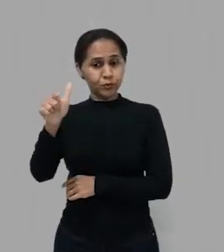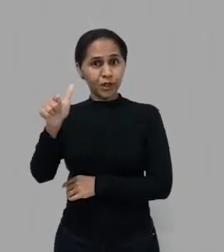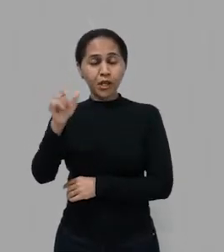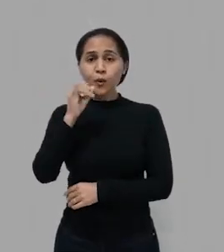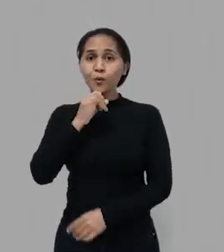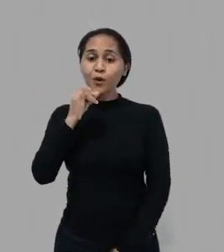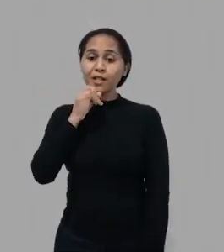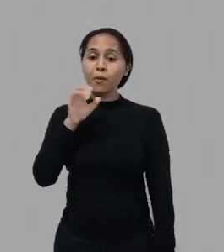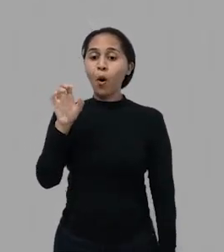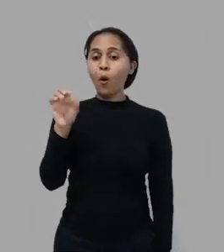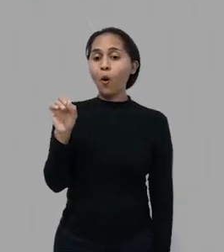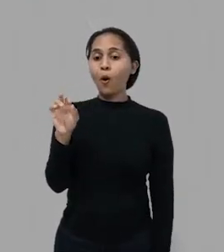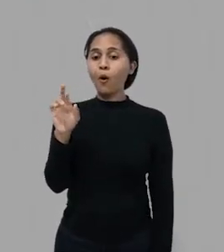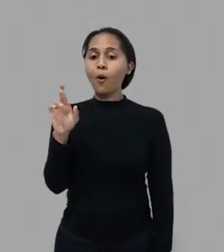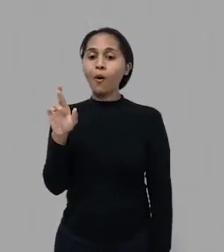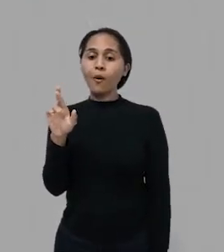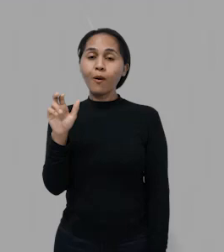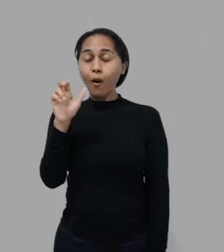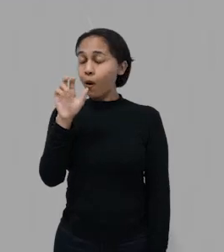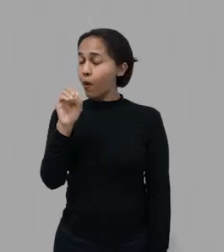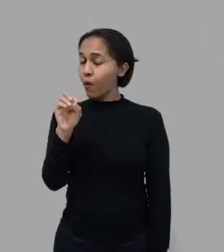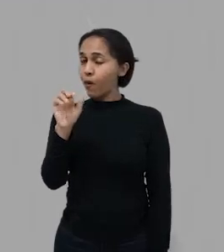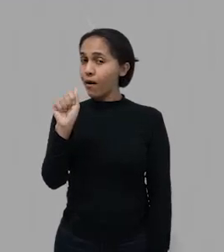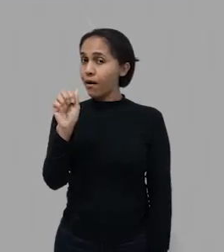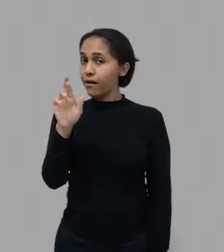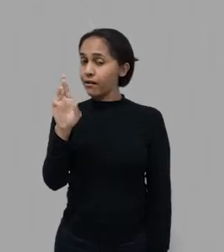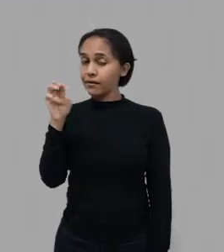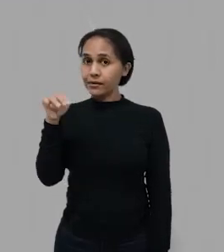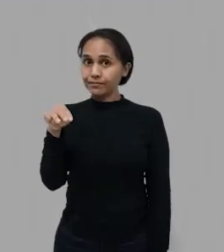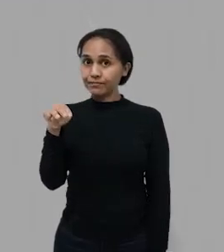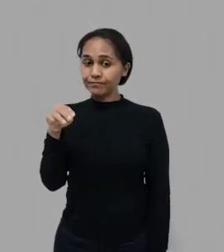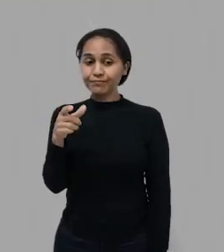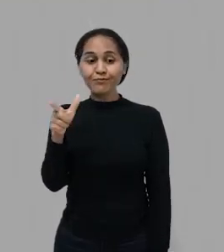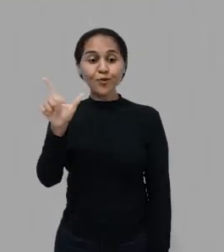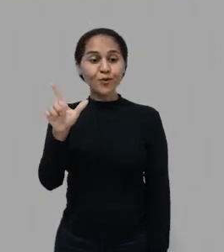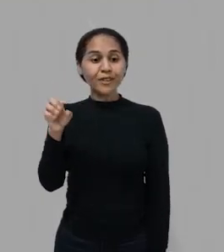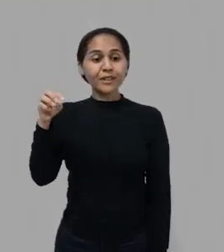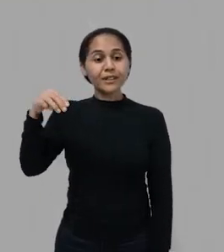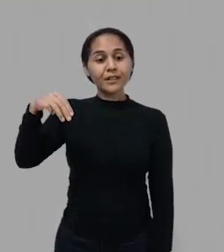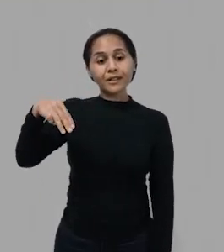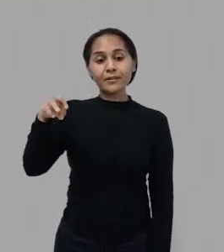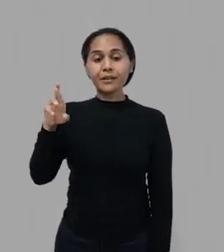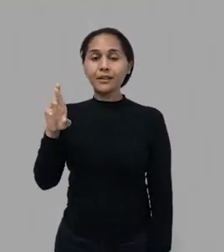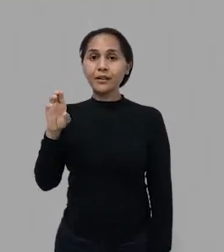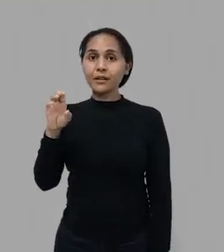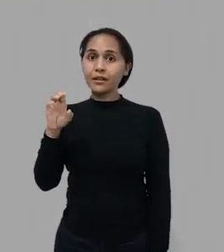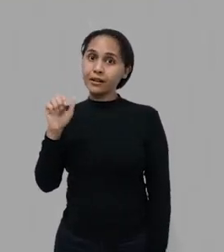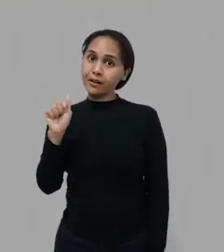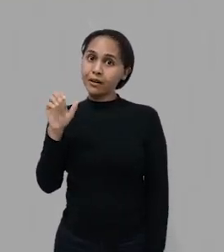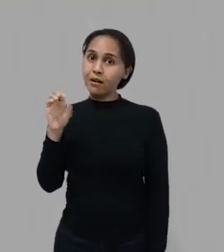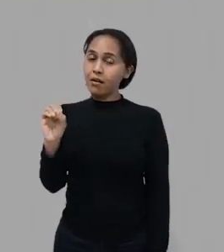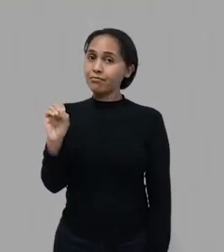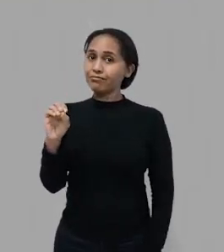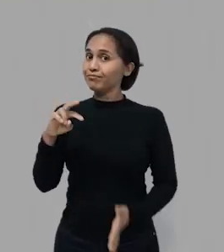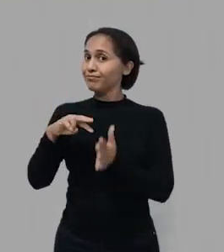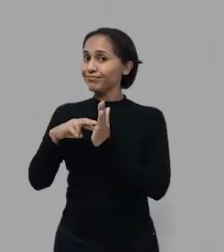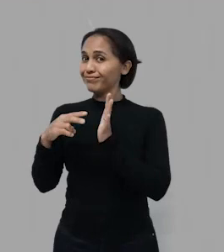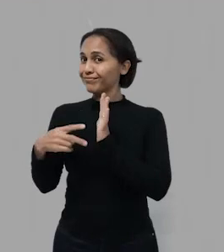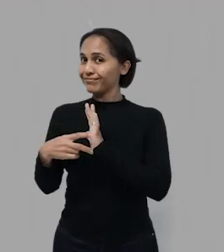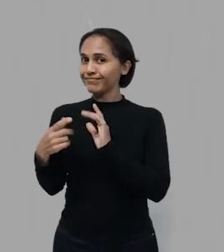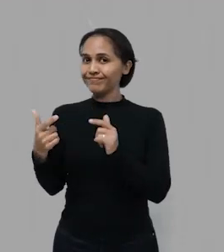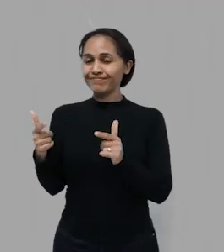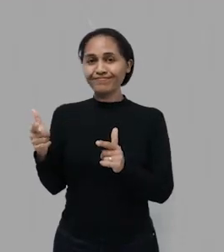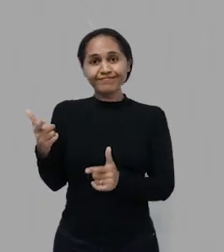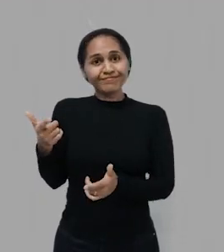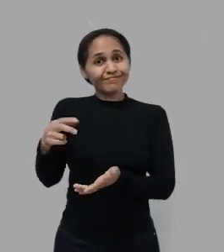O-A-R-M, não sei o que significa. Ou então, M-R-A-O, também não sei o que significa. Mas o que eu